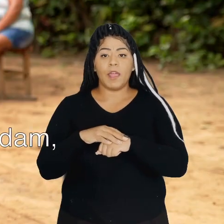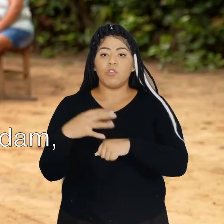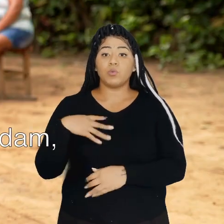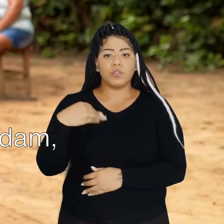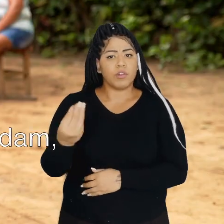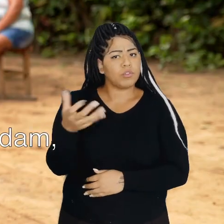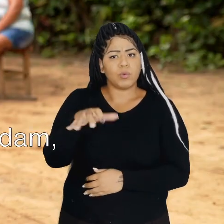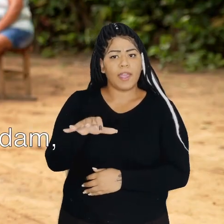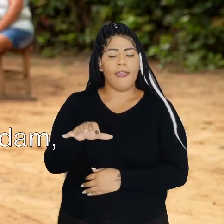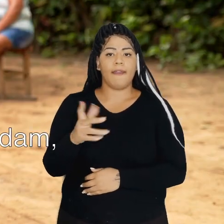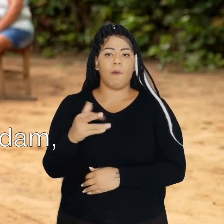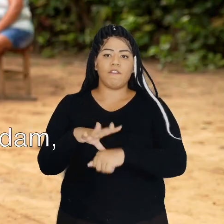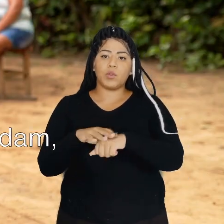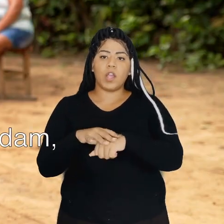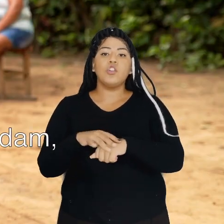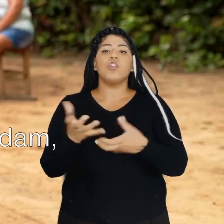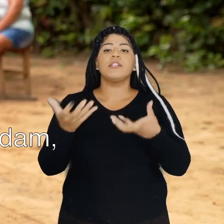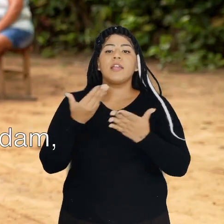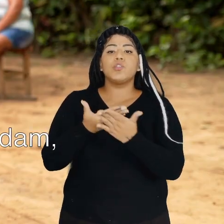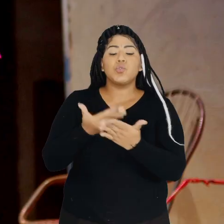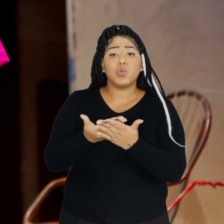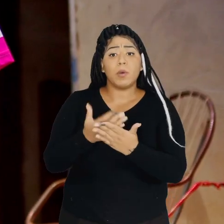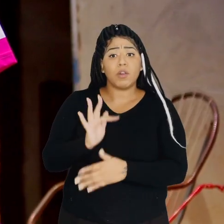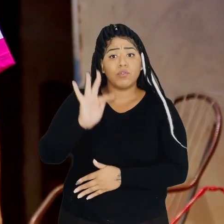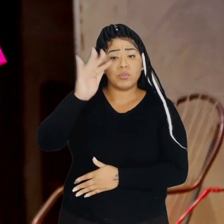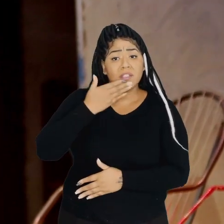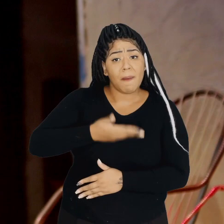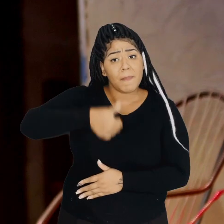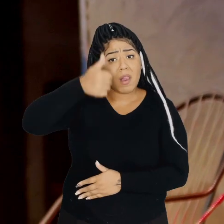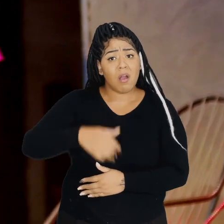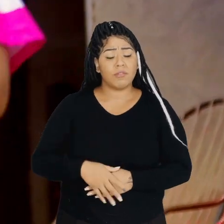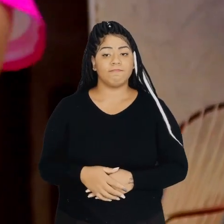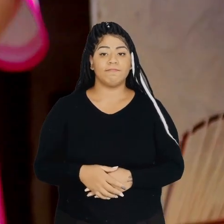gente quer que elas estudem, aprendam para ser uma coisa melhor.